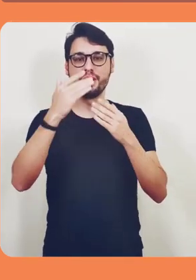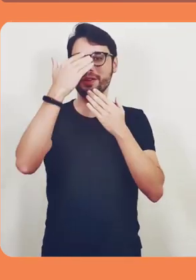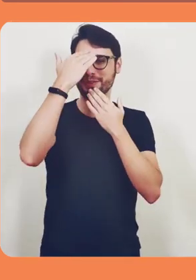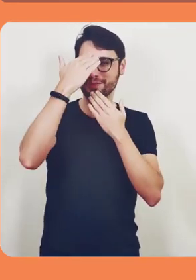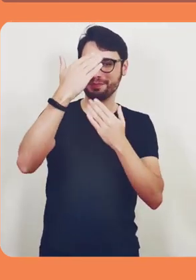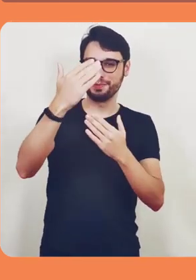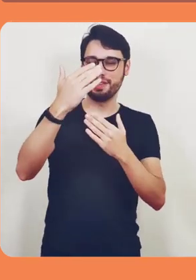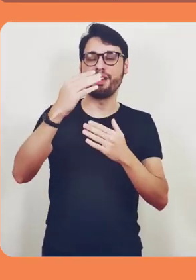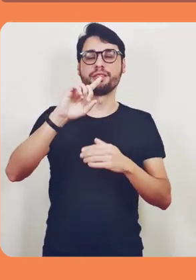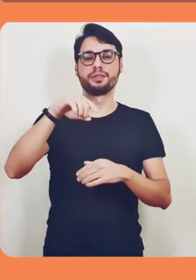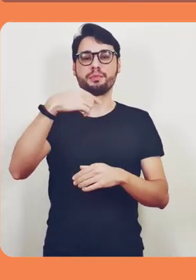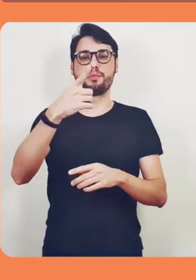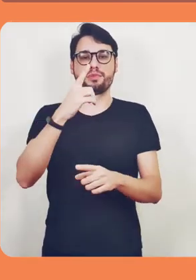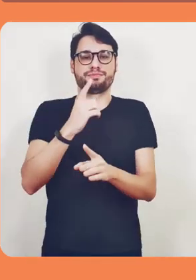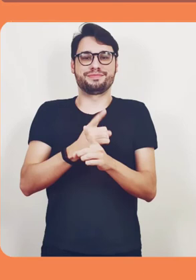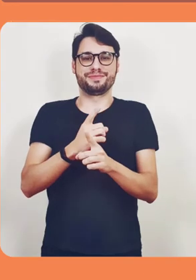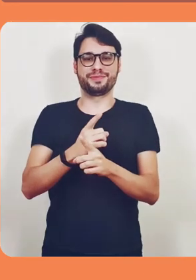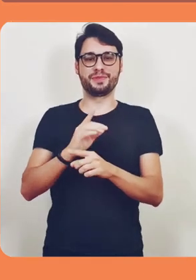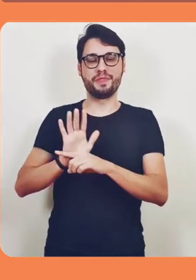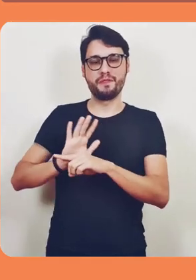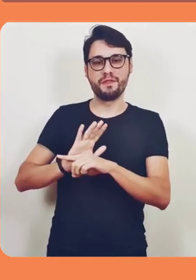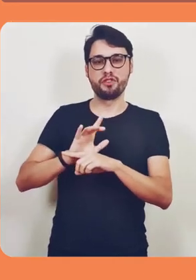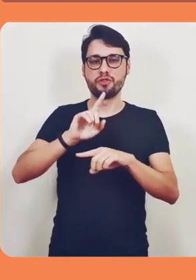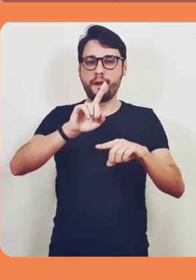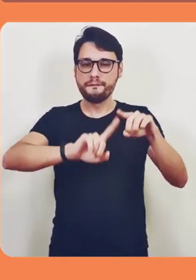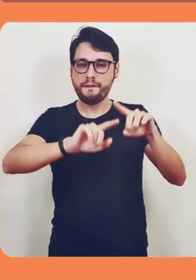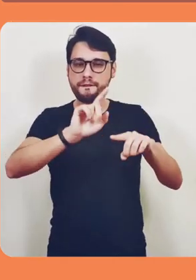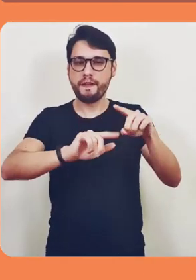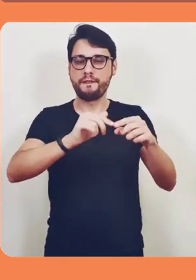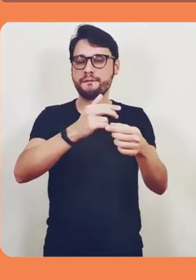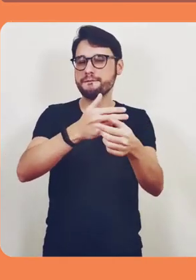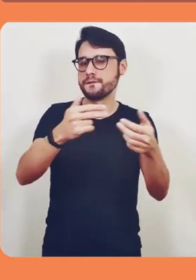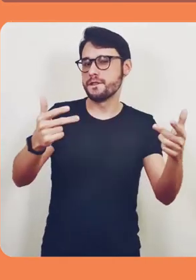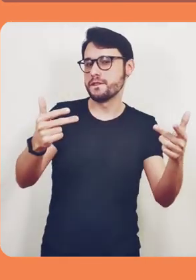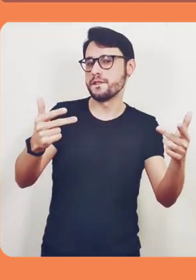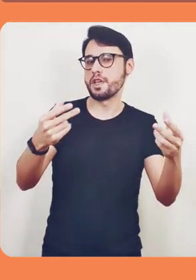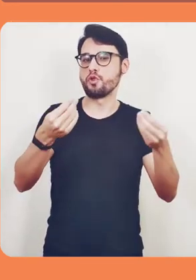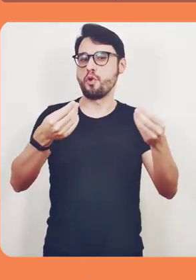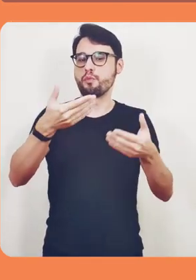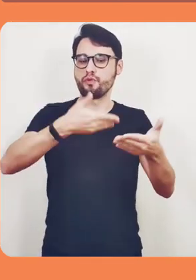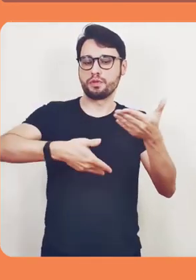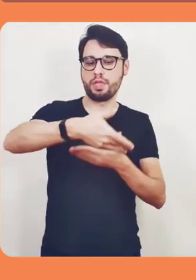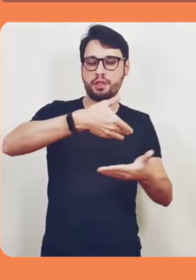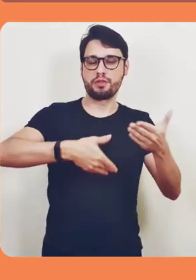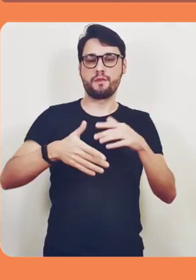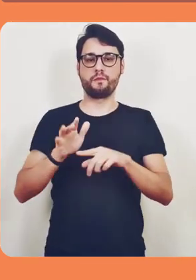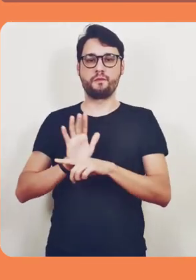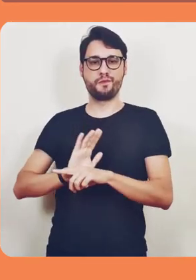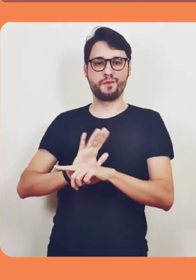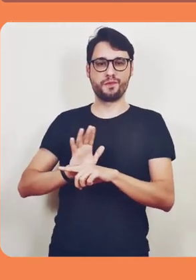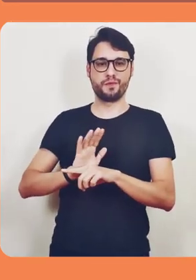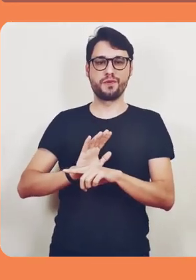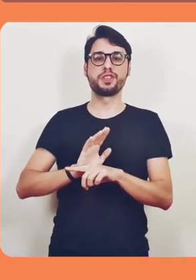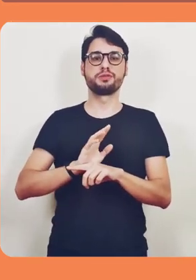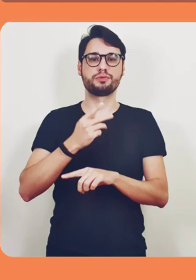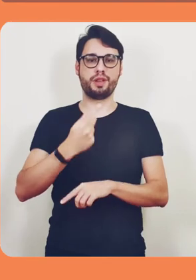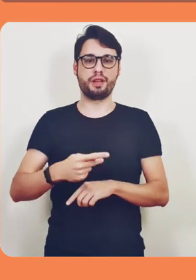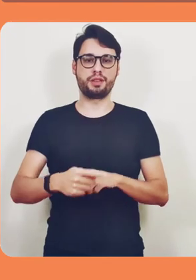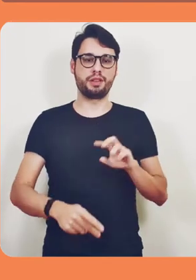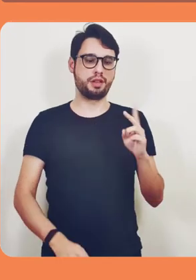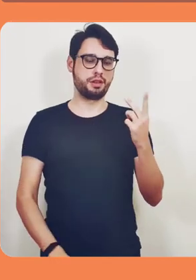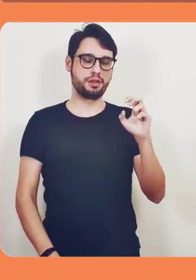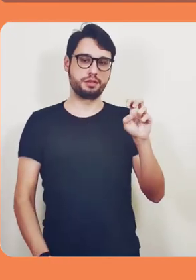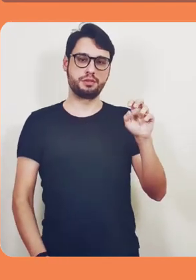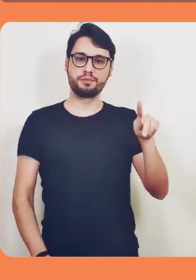vídeo então obrigado e até o próximo vídeo com os recursos interativos do